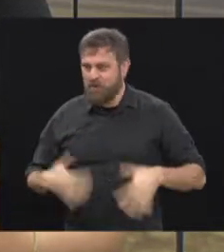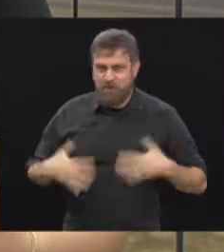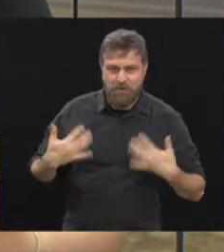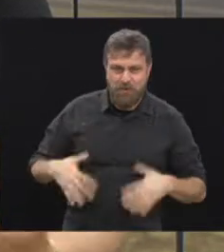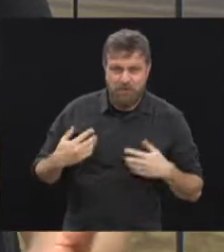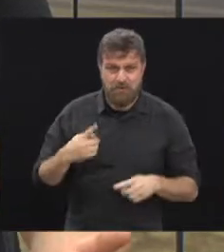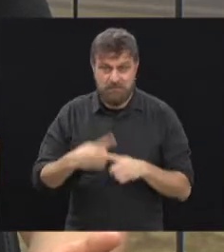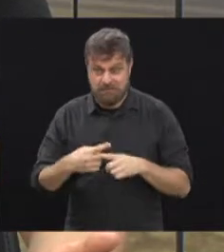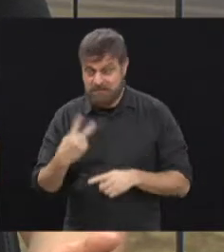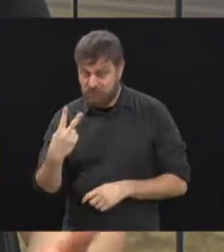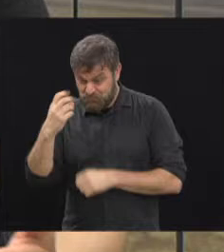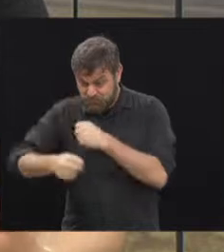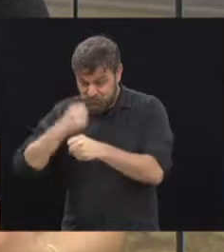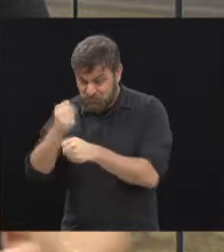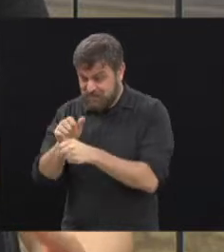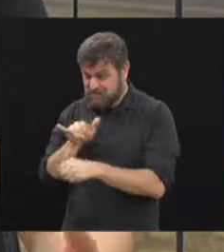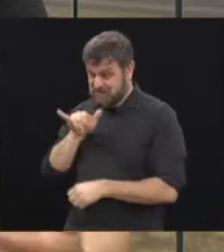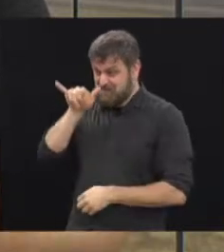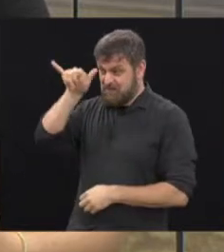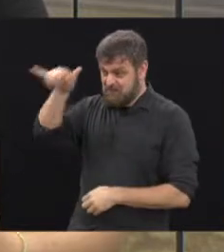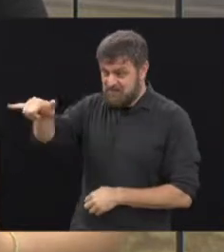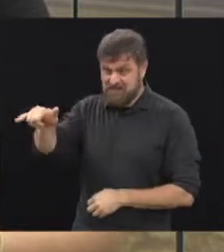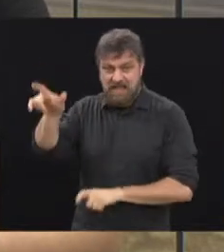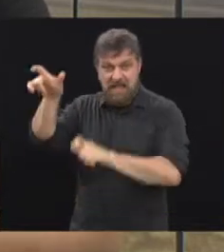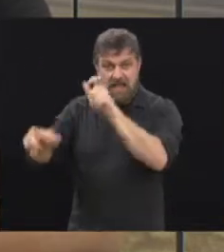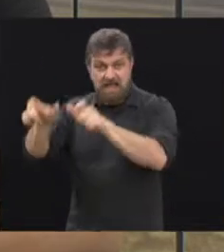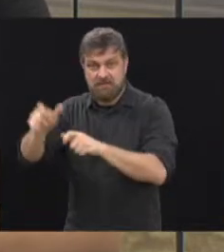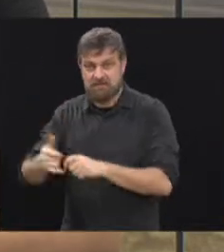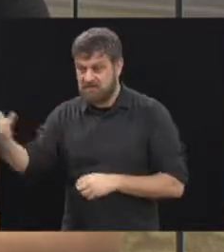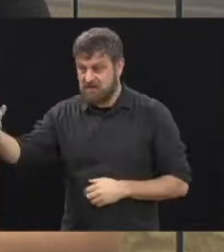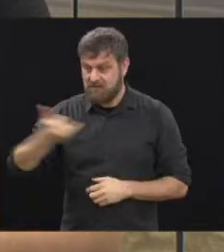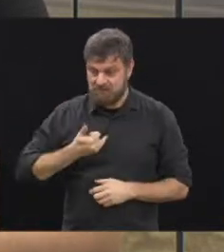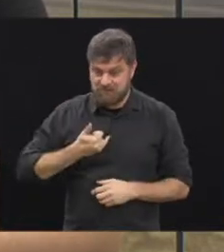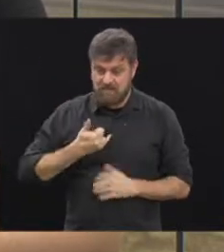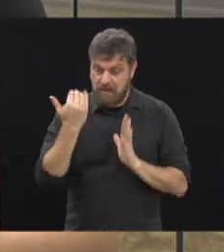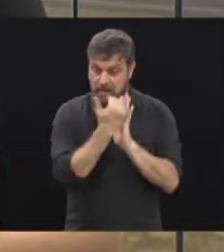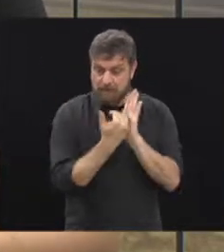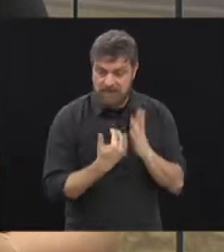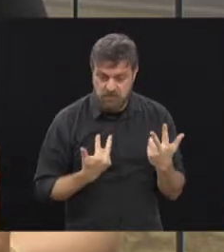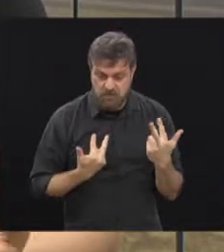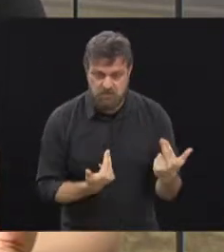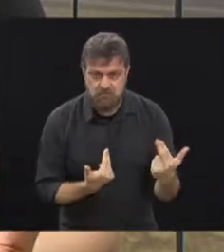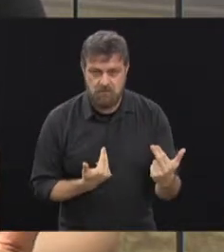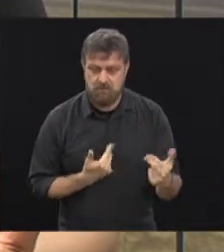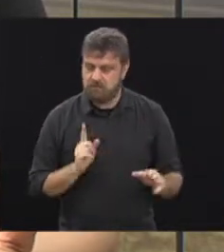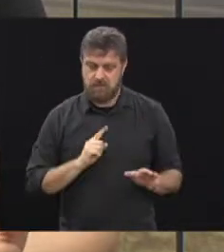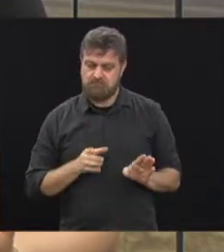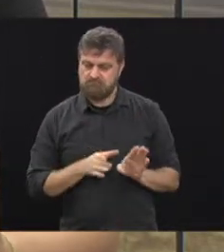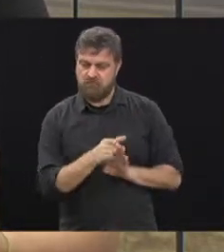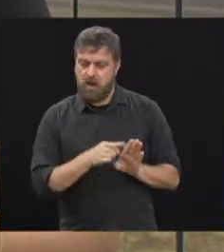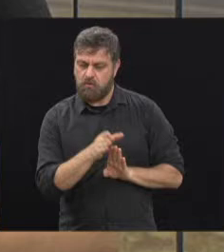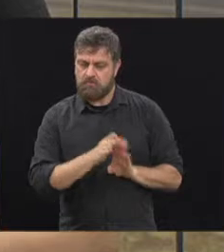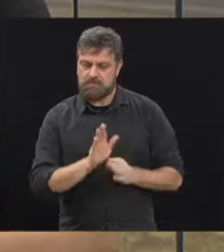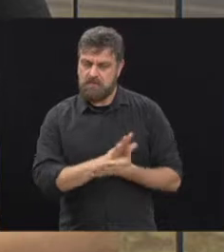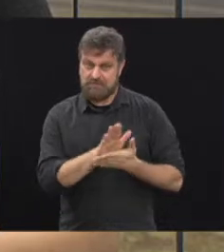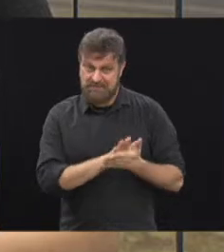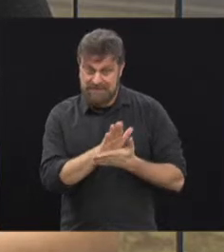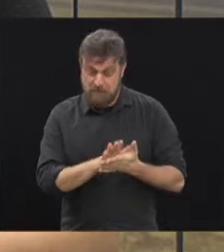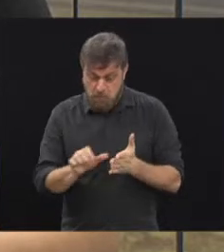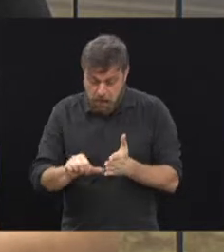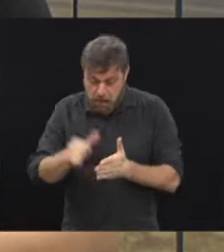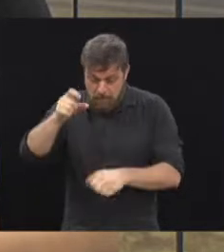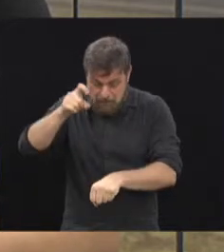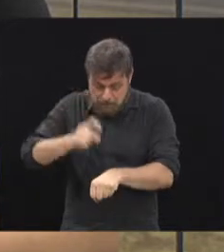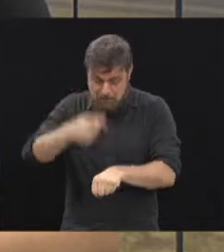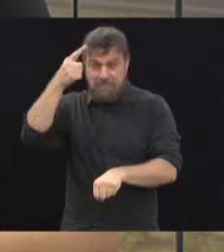falar, porque eu fiz 2 anos de viagem e tem muita gente que chega querendo fazer o mesmo plano que eu fiz. E eu não recomendo, porque o primeiro